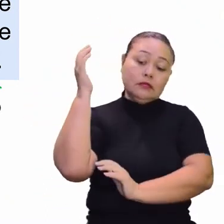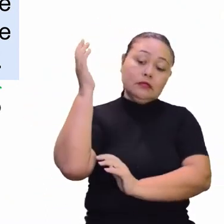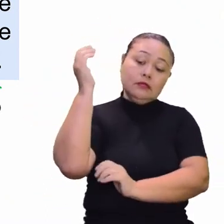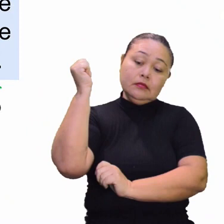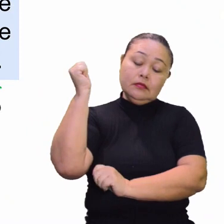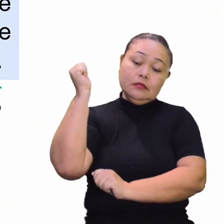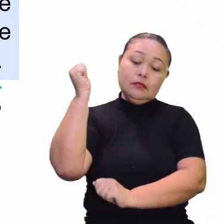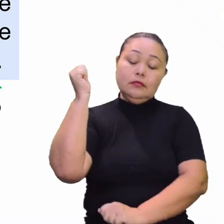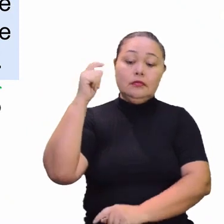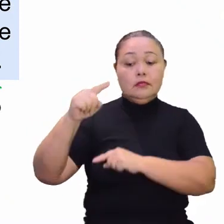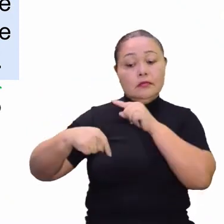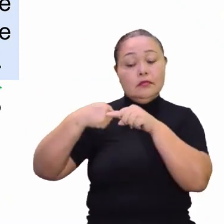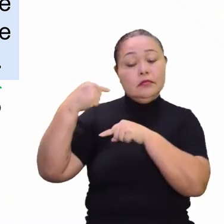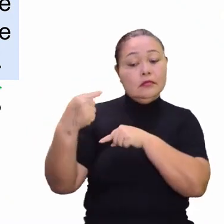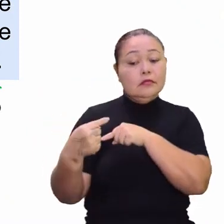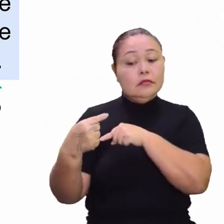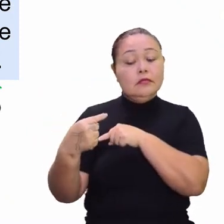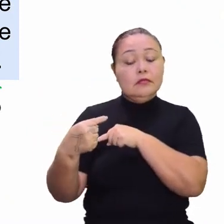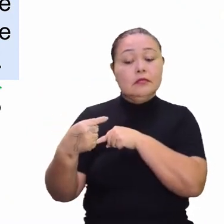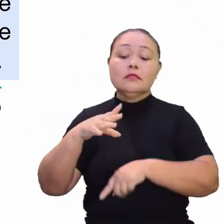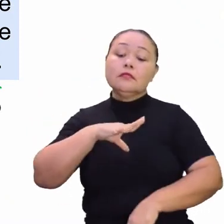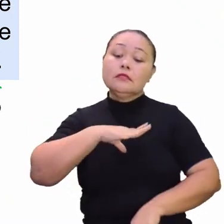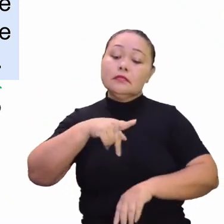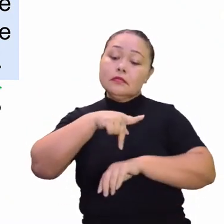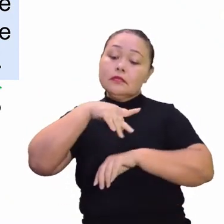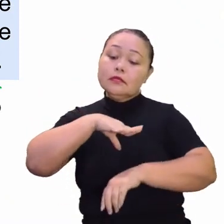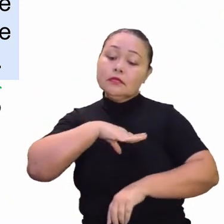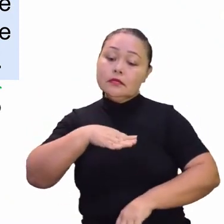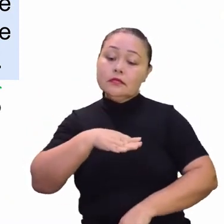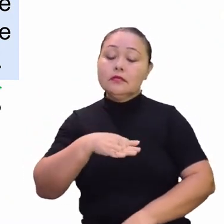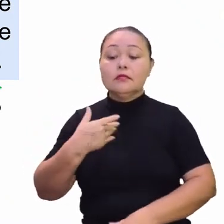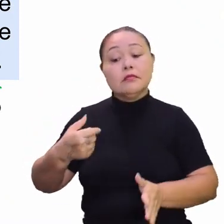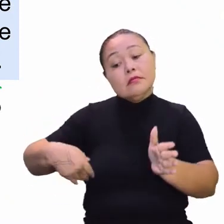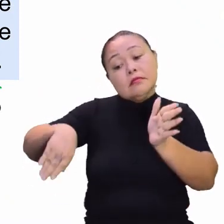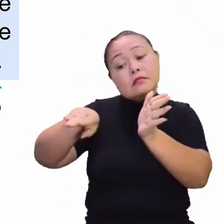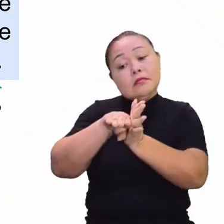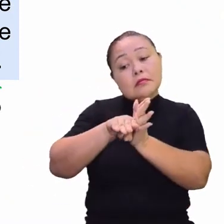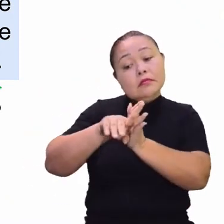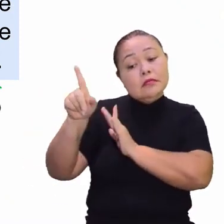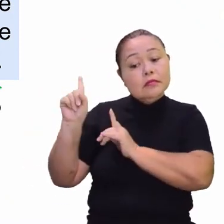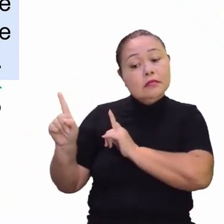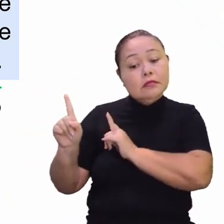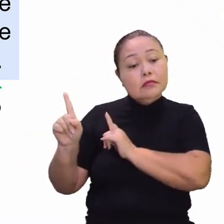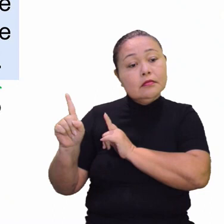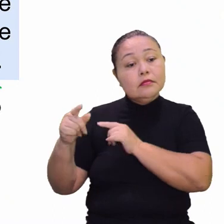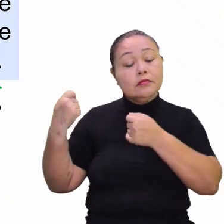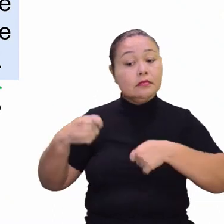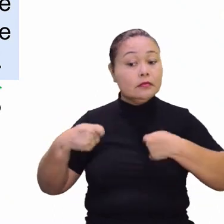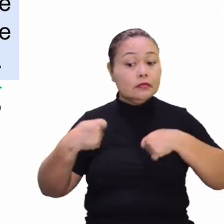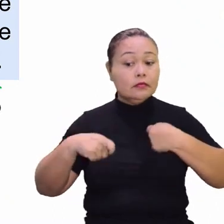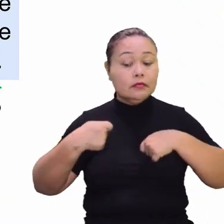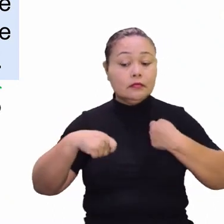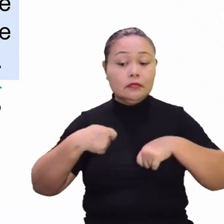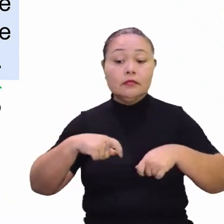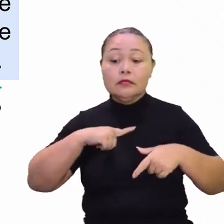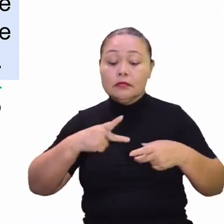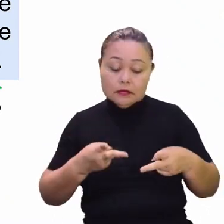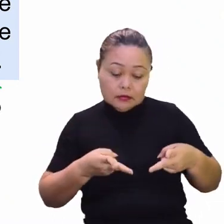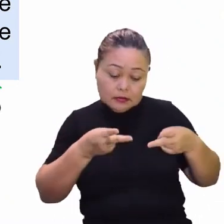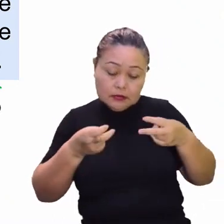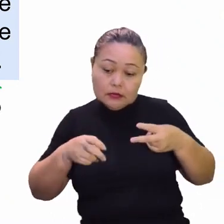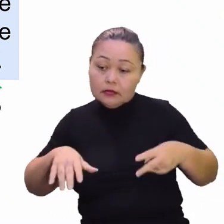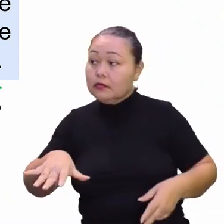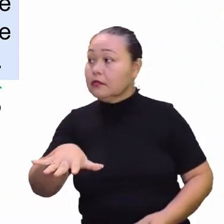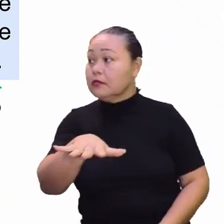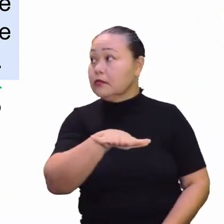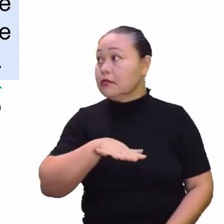espanhola depois que os portugueses chegaram aqui, através dessa necessidade que eles houveram de explorar